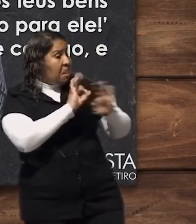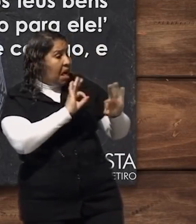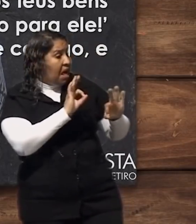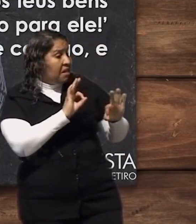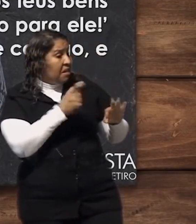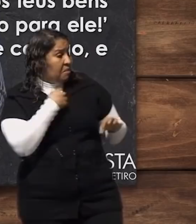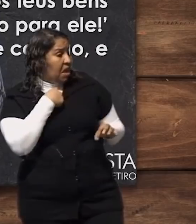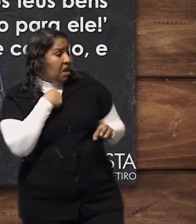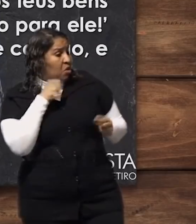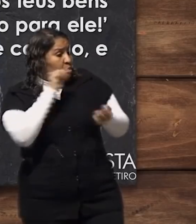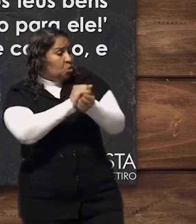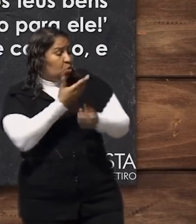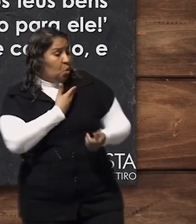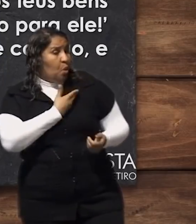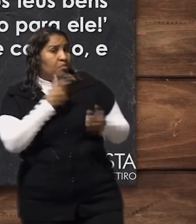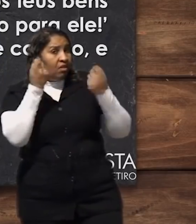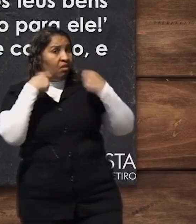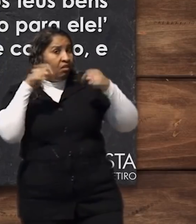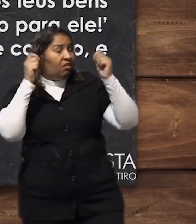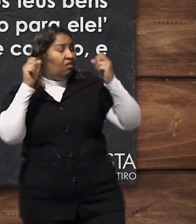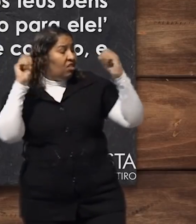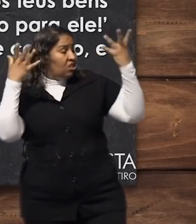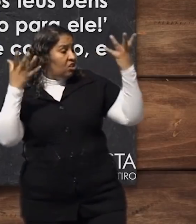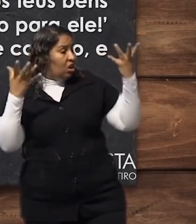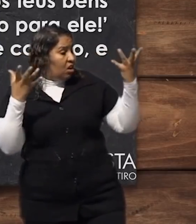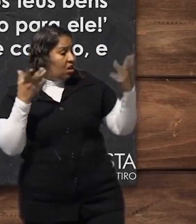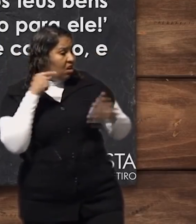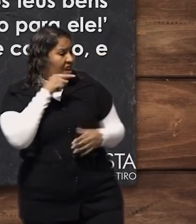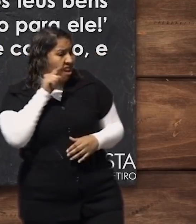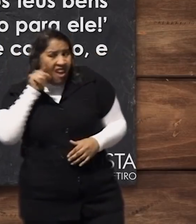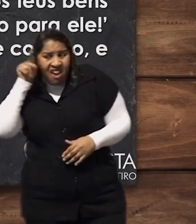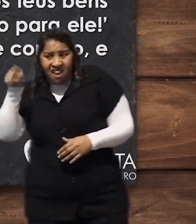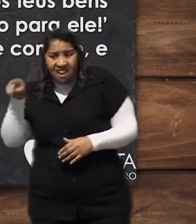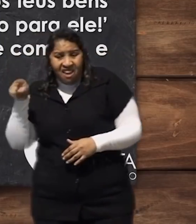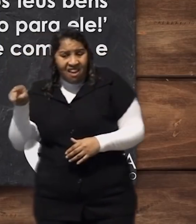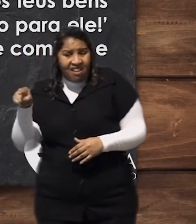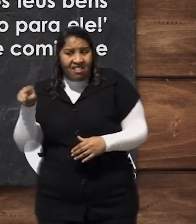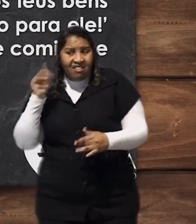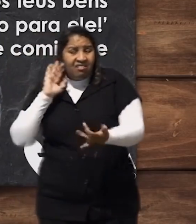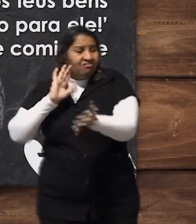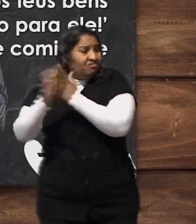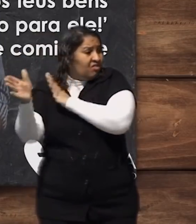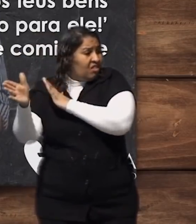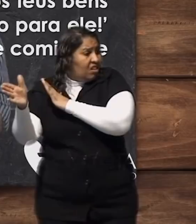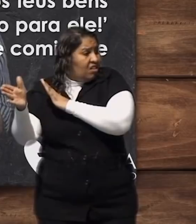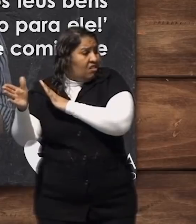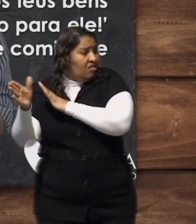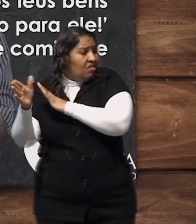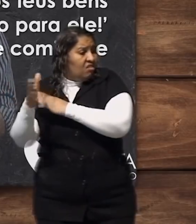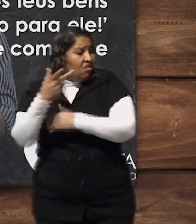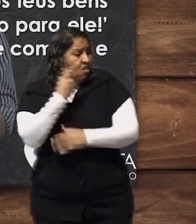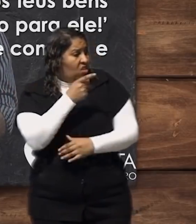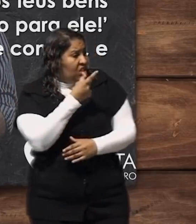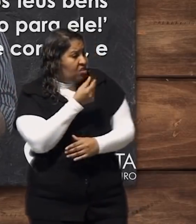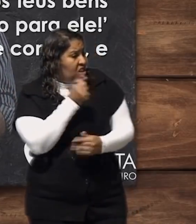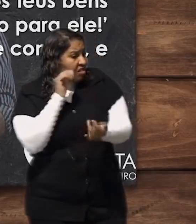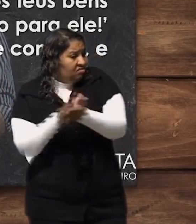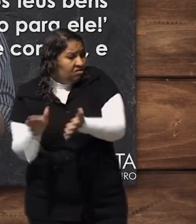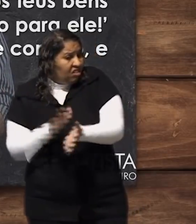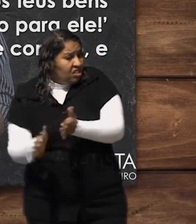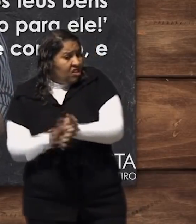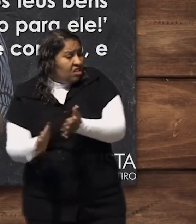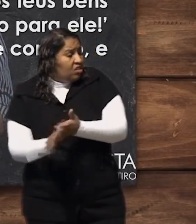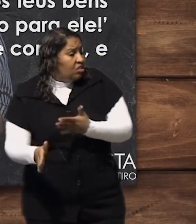os seus os teus bens com prostitutas matas o novilho gordo para ele e seu pai meu filho você está sempre comigo